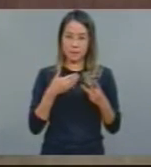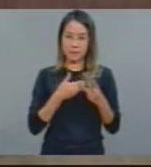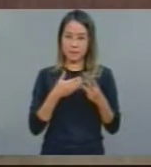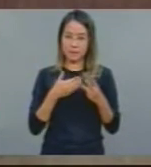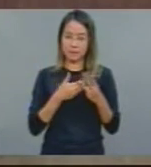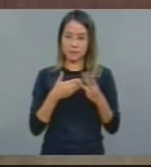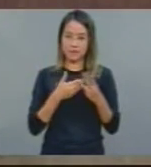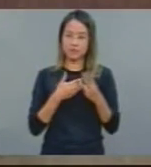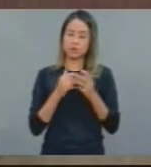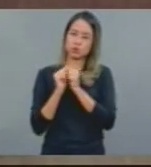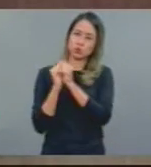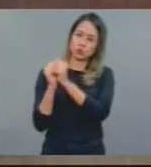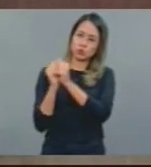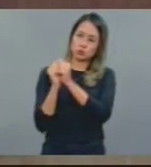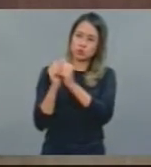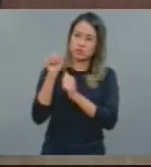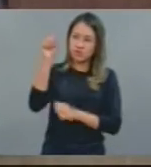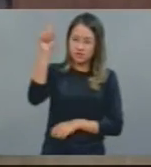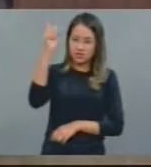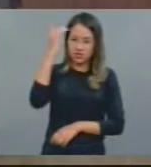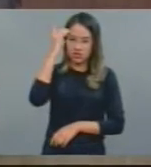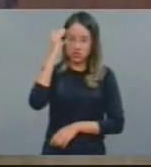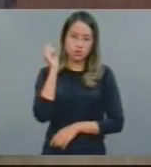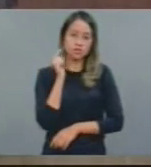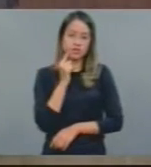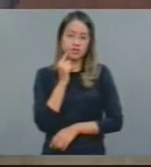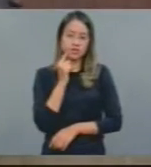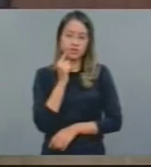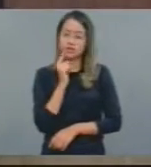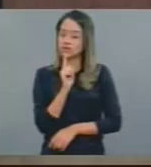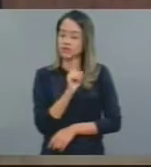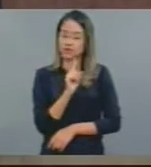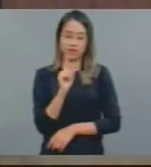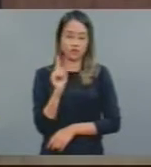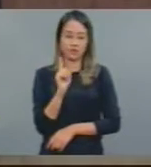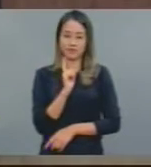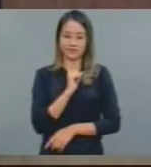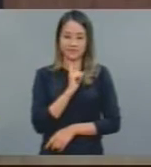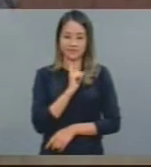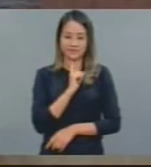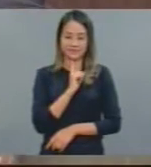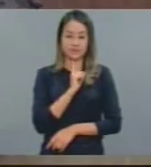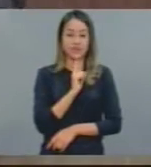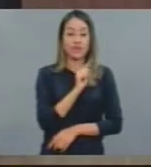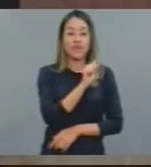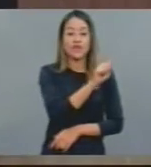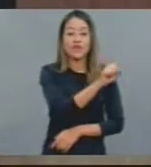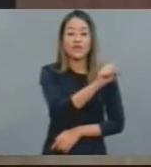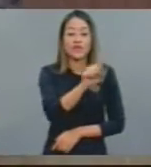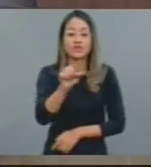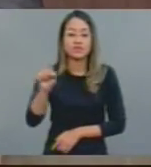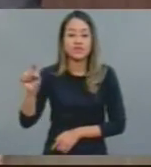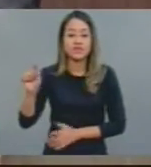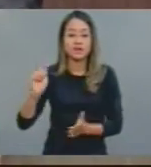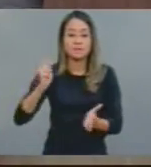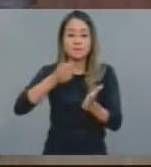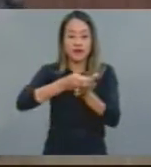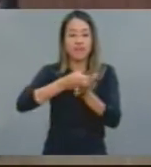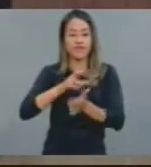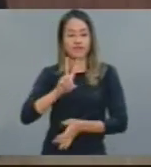o setor econômico próximo? Deputado Renato Roseno, se possível, uma parte da Vossa Excelência. É o servidor de baixo. É o andar de